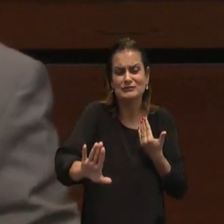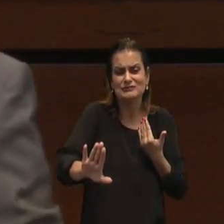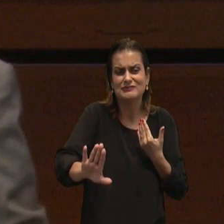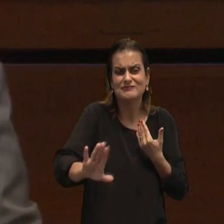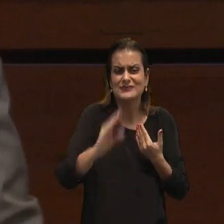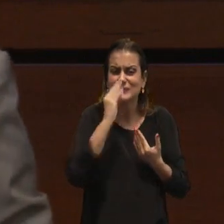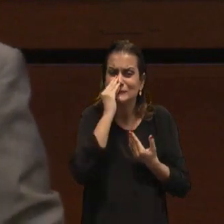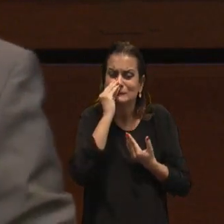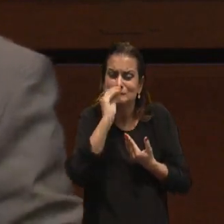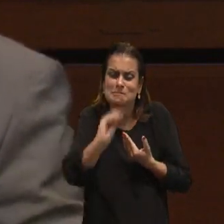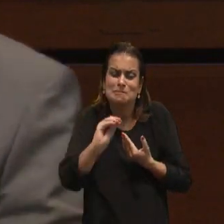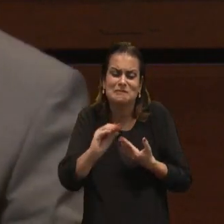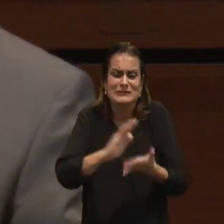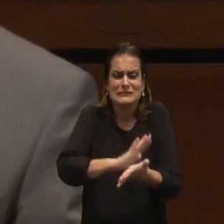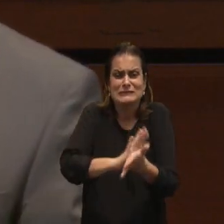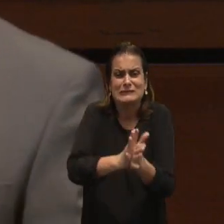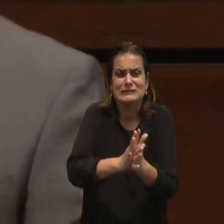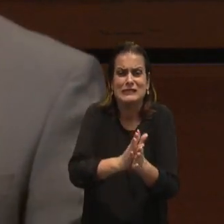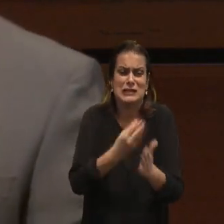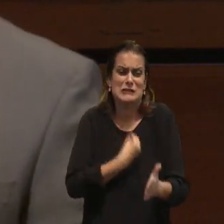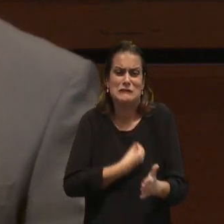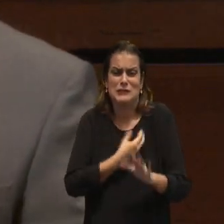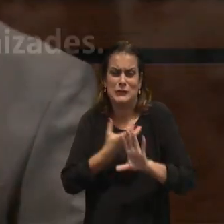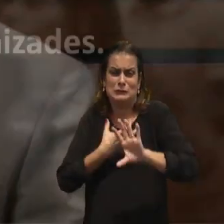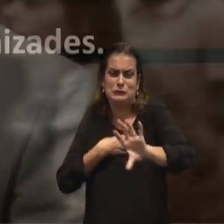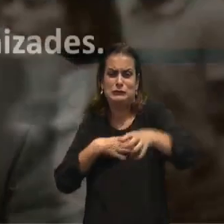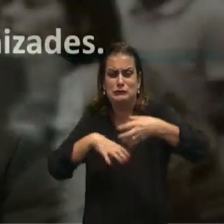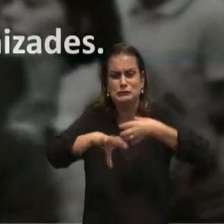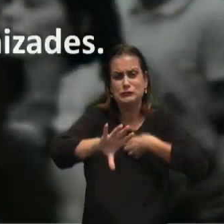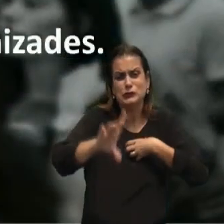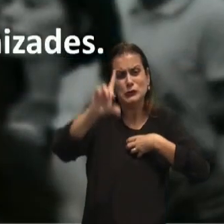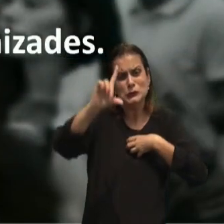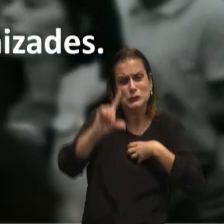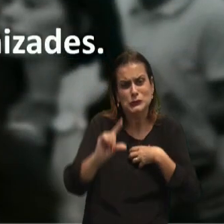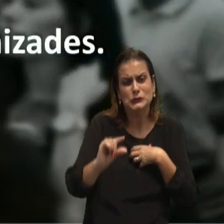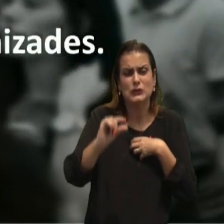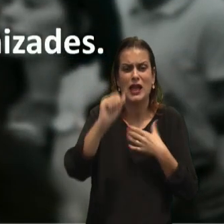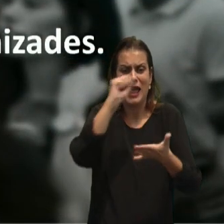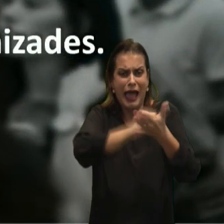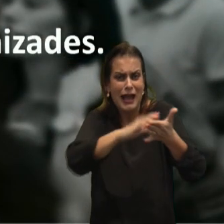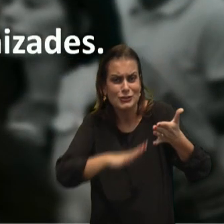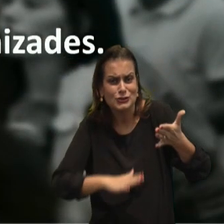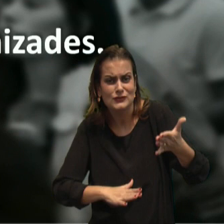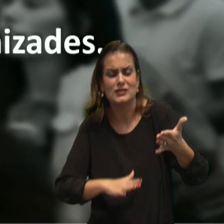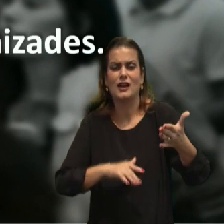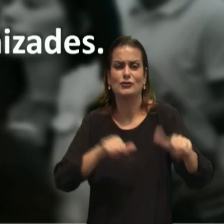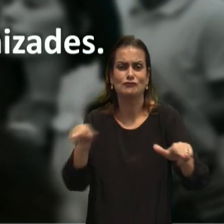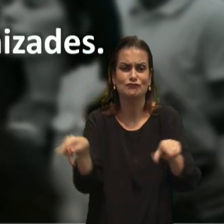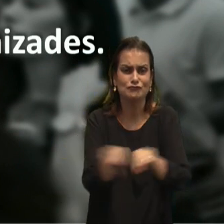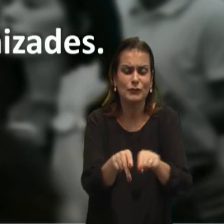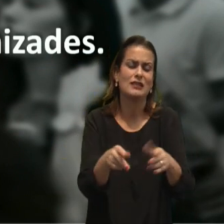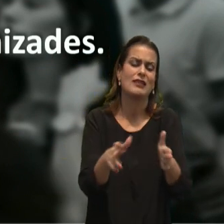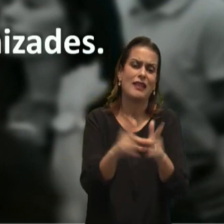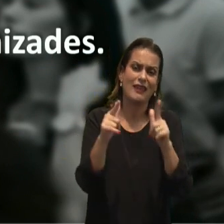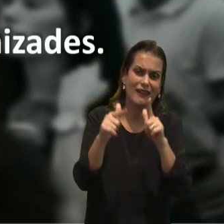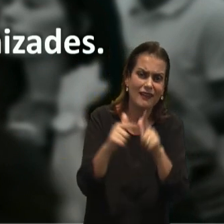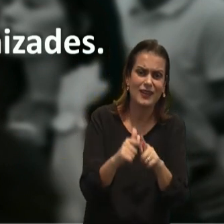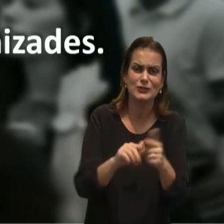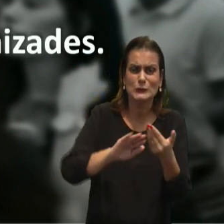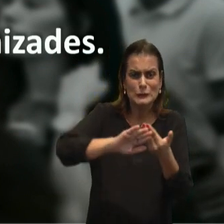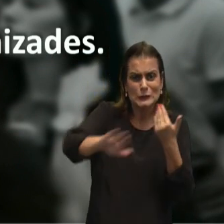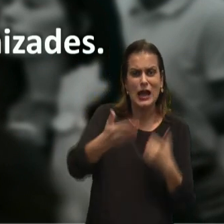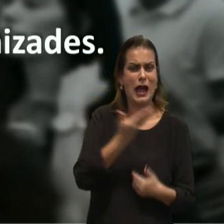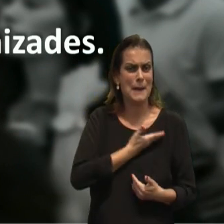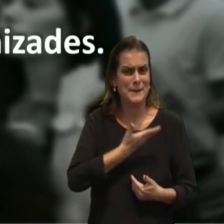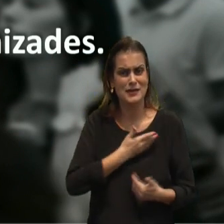nas relações sociais, diminuição da convivência, diminuição das atividades ministeriais, distanciamento dos